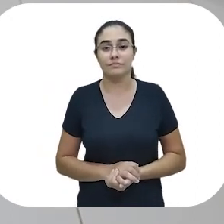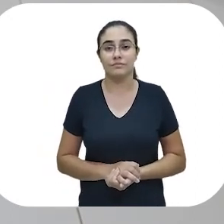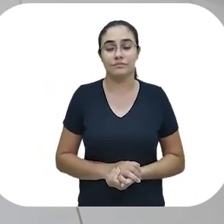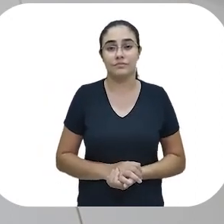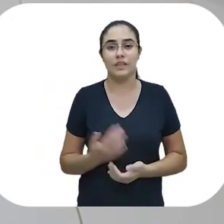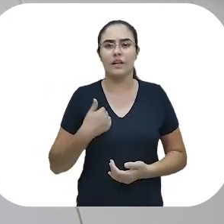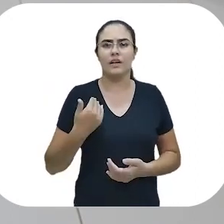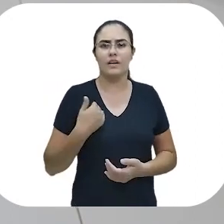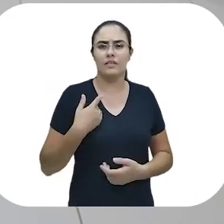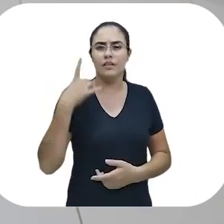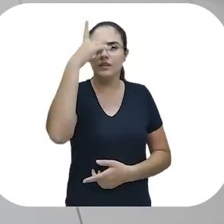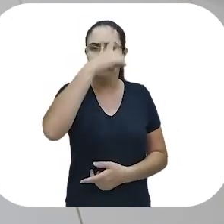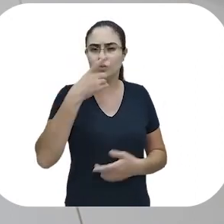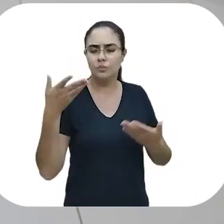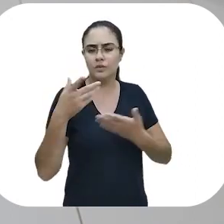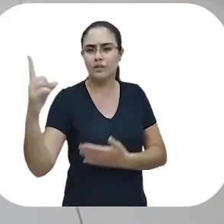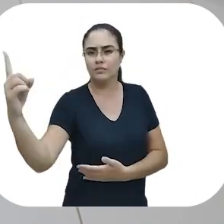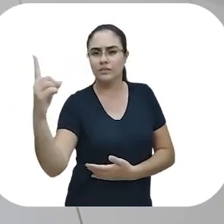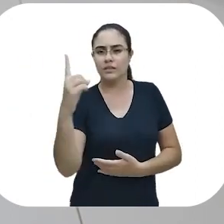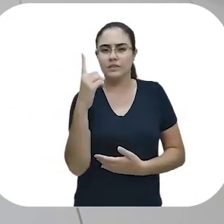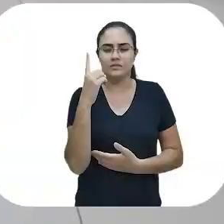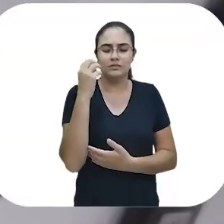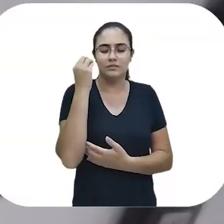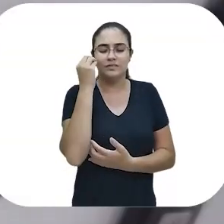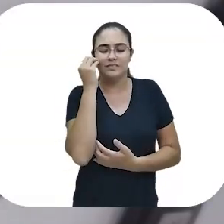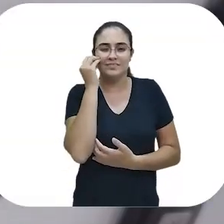Vem me atravessar nesse domingo, vem andar um cheiro em mim.